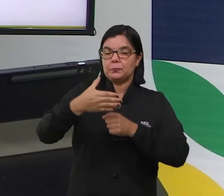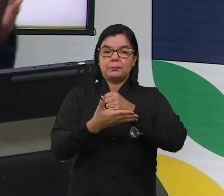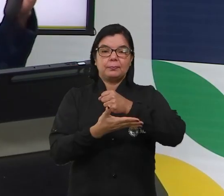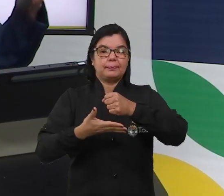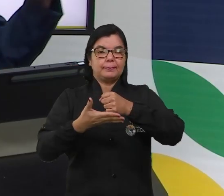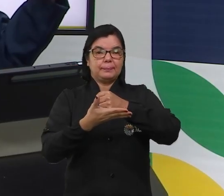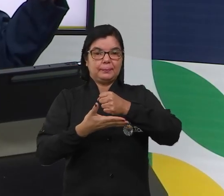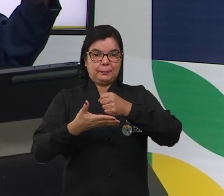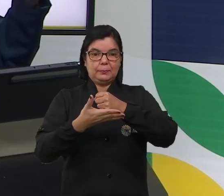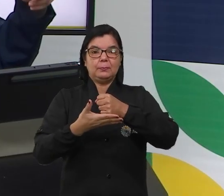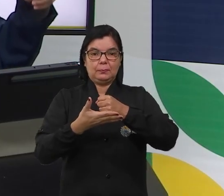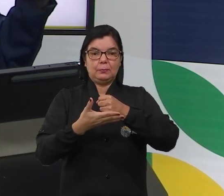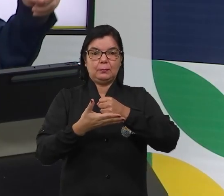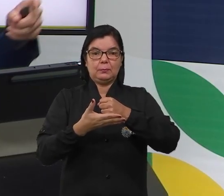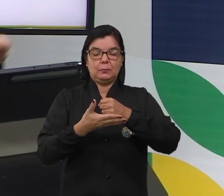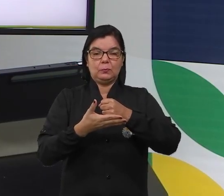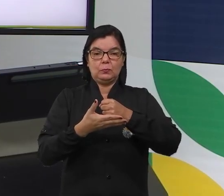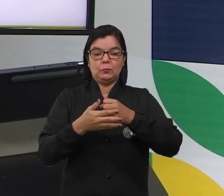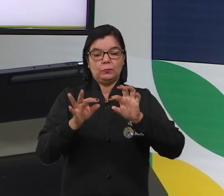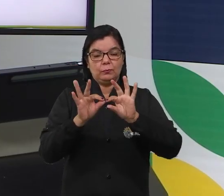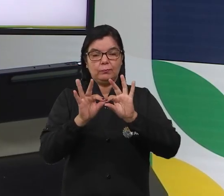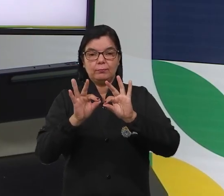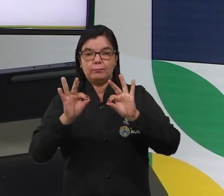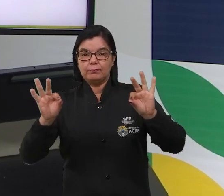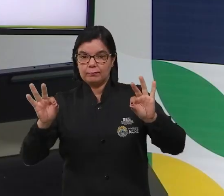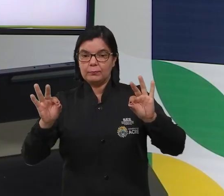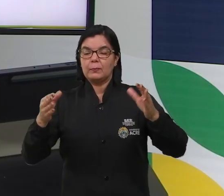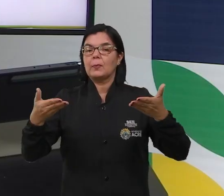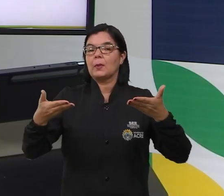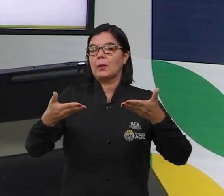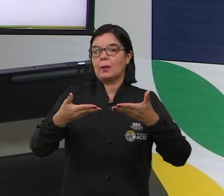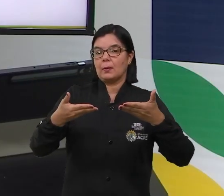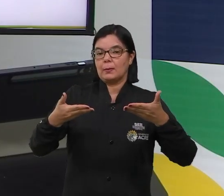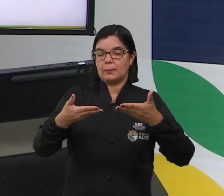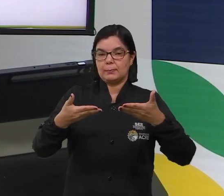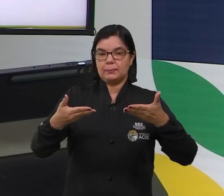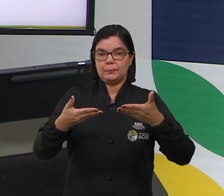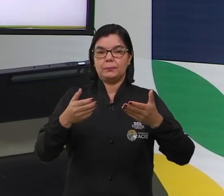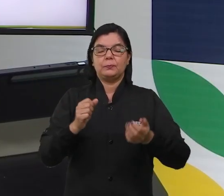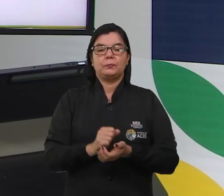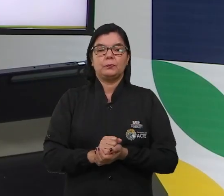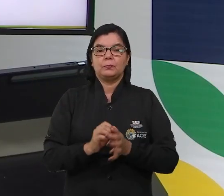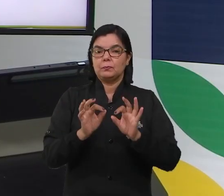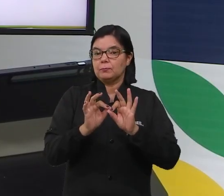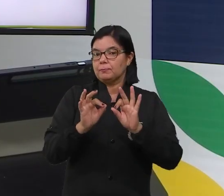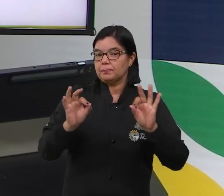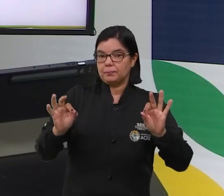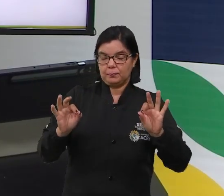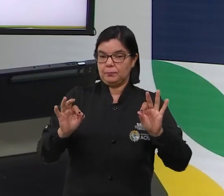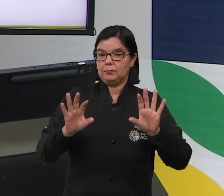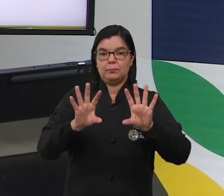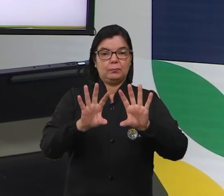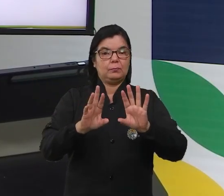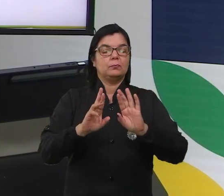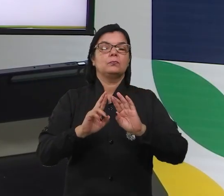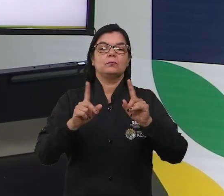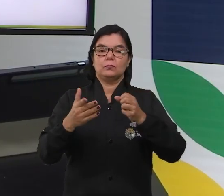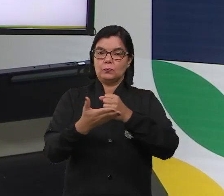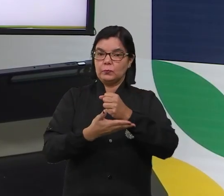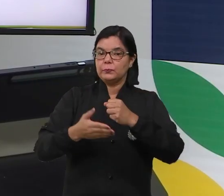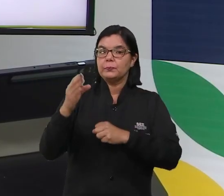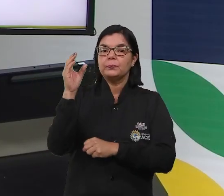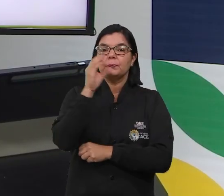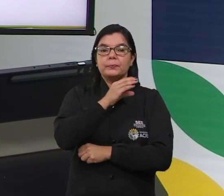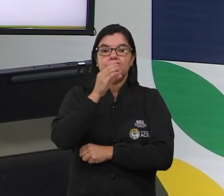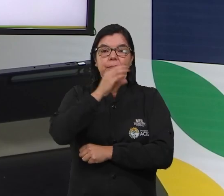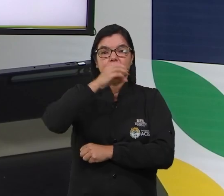uma unidade física de comprimento. Agora, o metro não é mais definido assim, é com base na velocidade